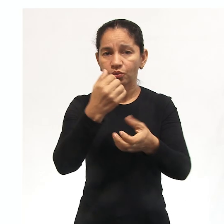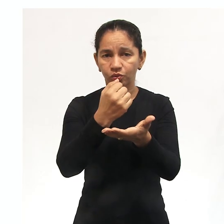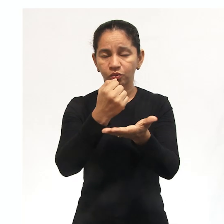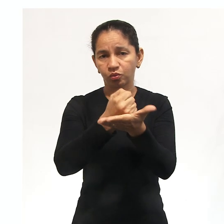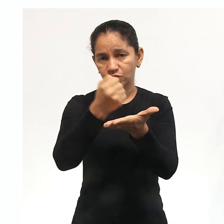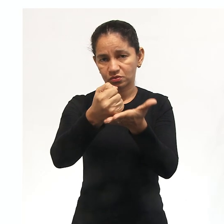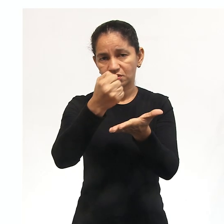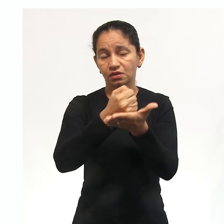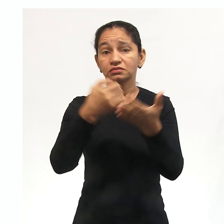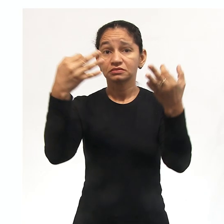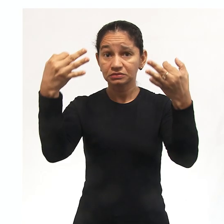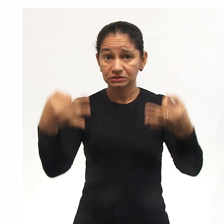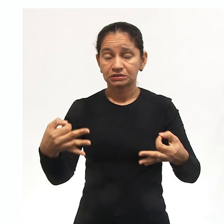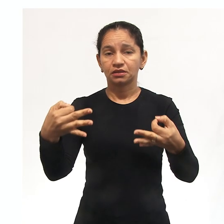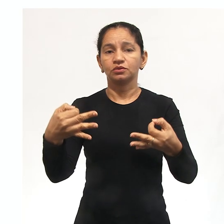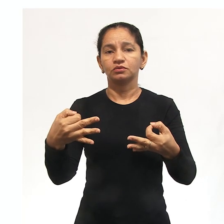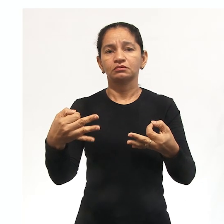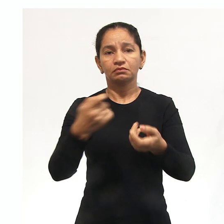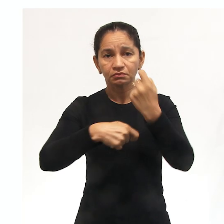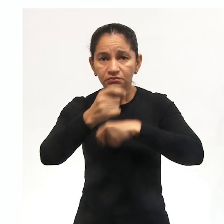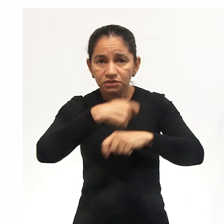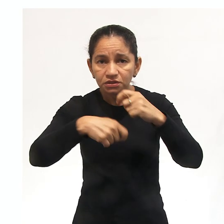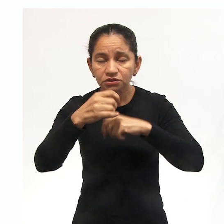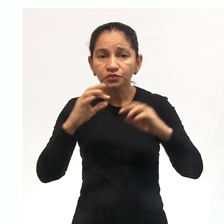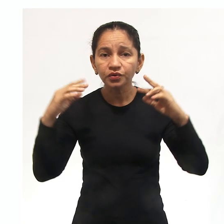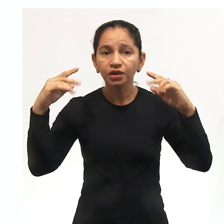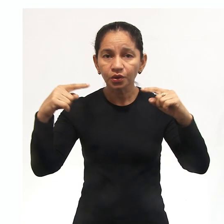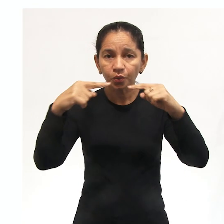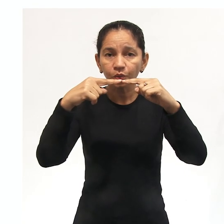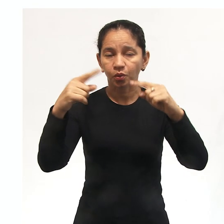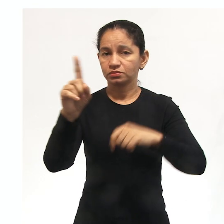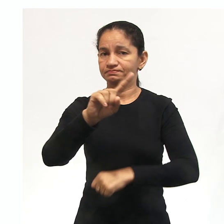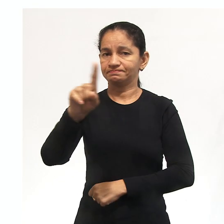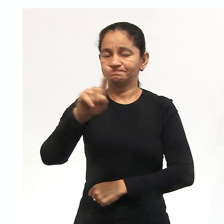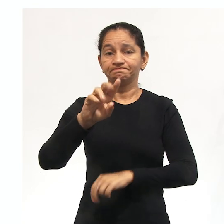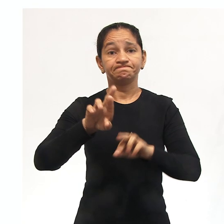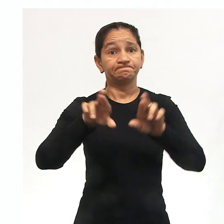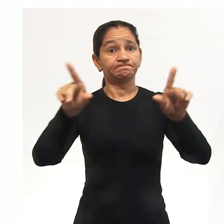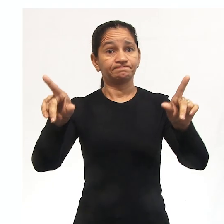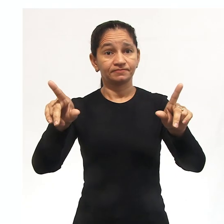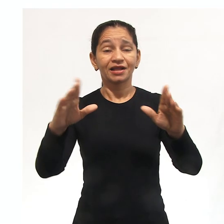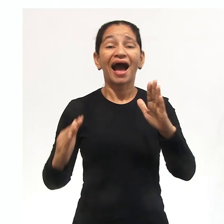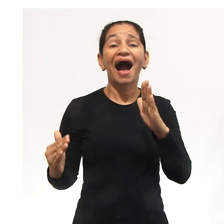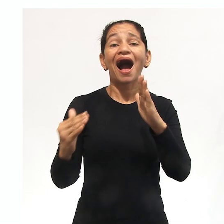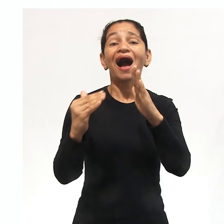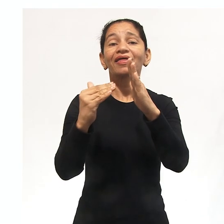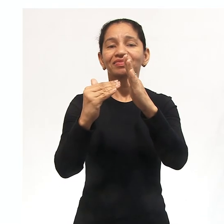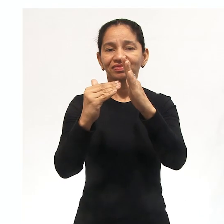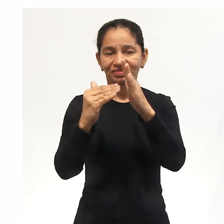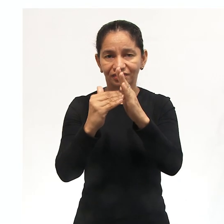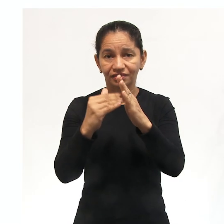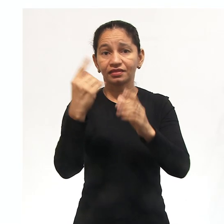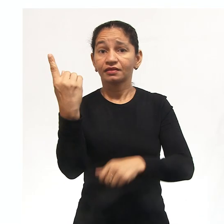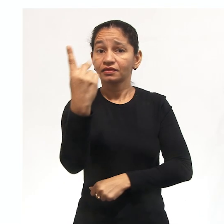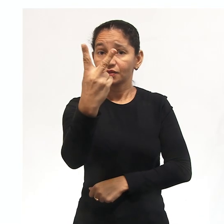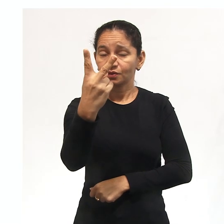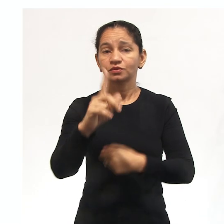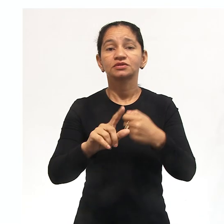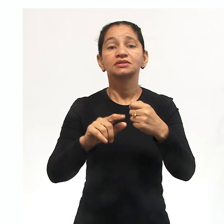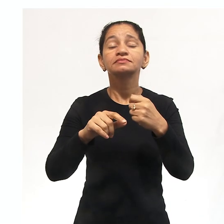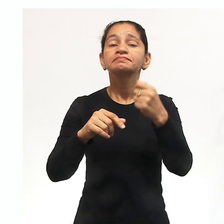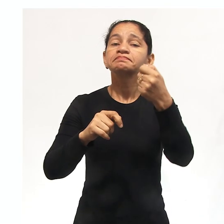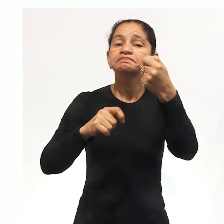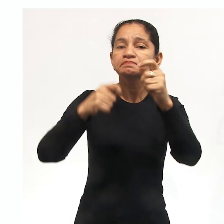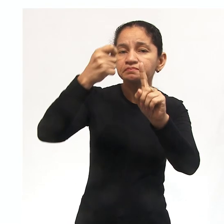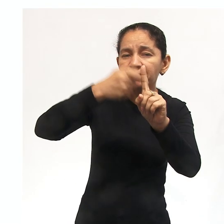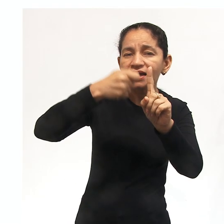que a gente vai ver mais à frente, mas o registro de preço ele vai ter validade máxima de 12 meses e aí ele vai